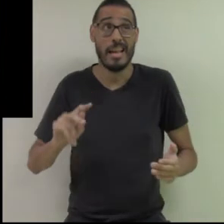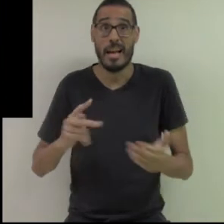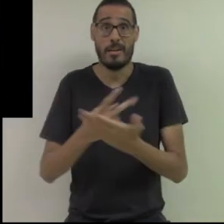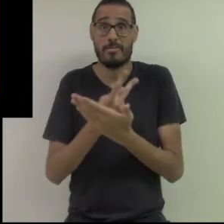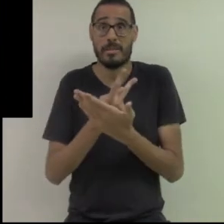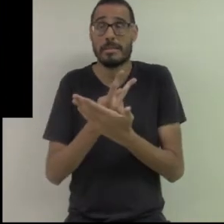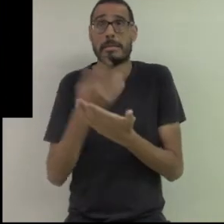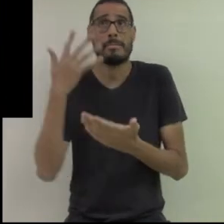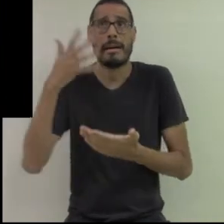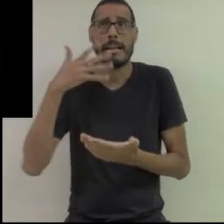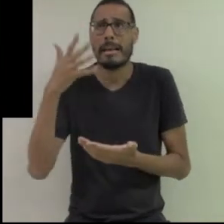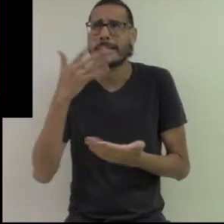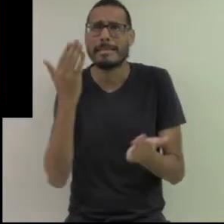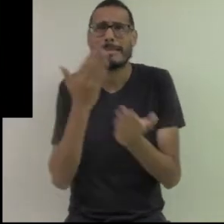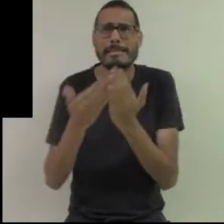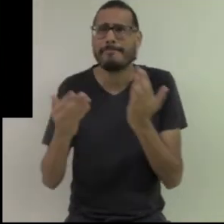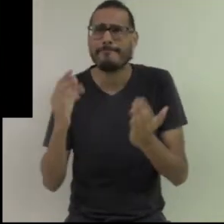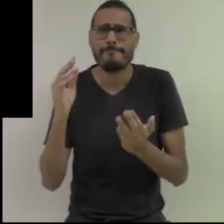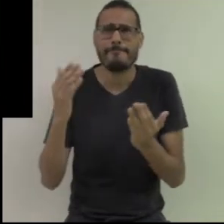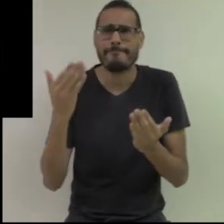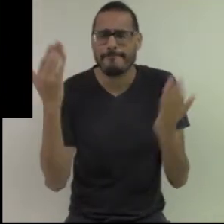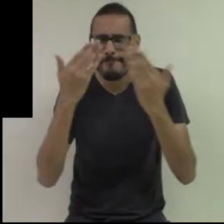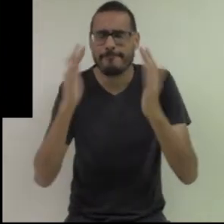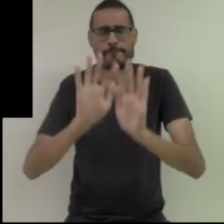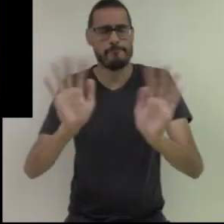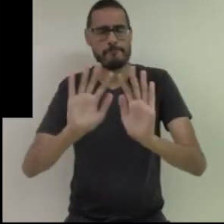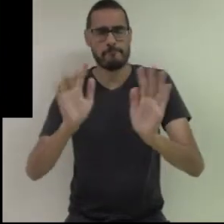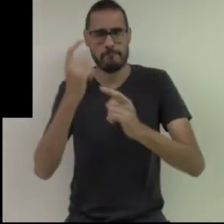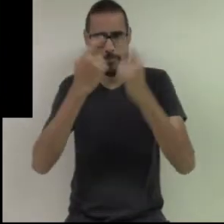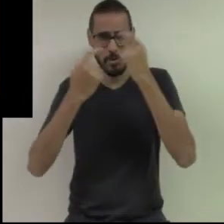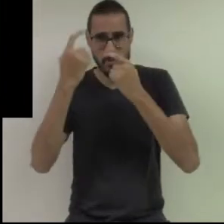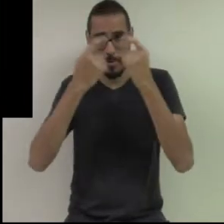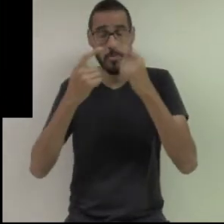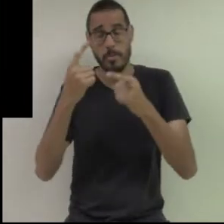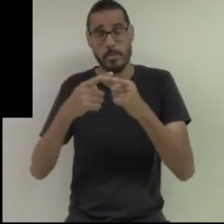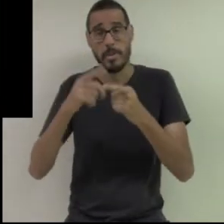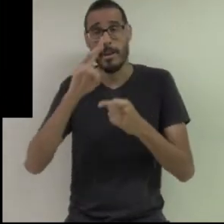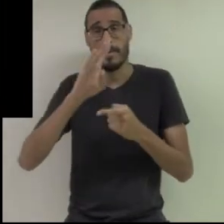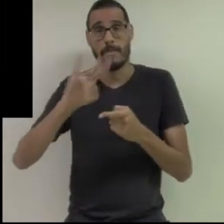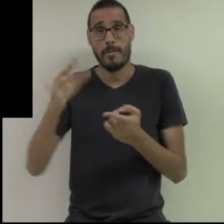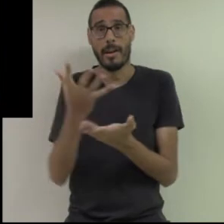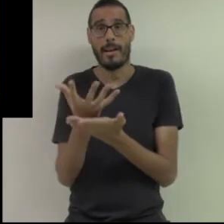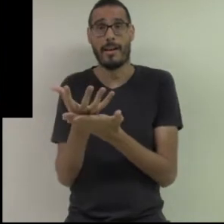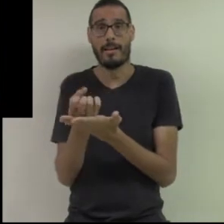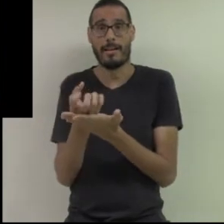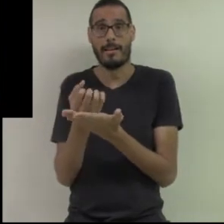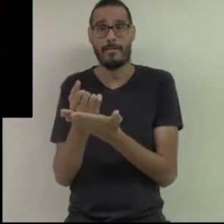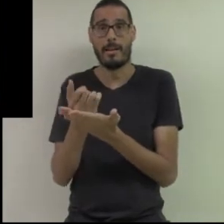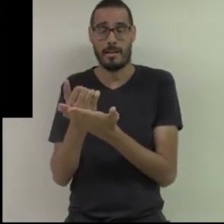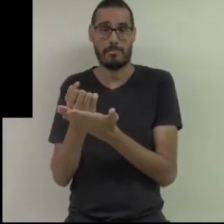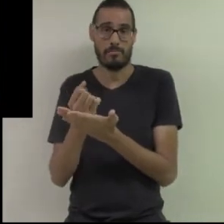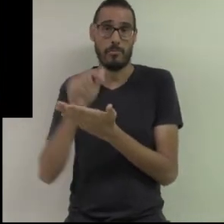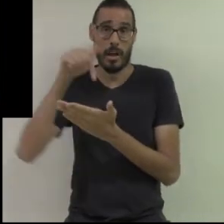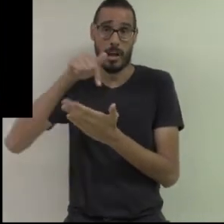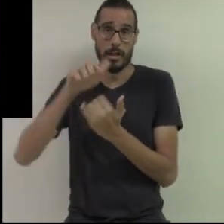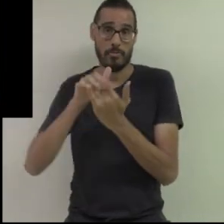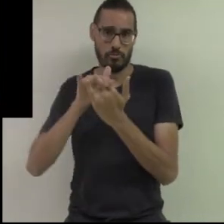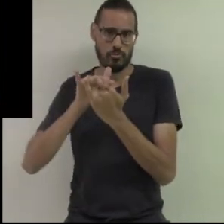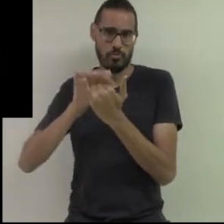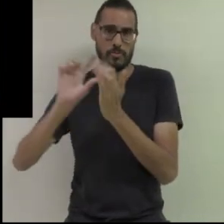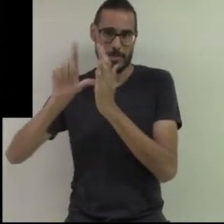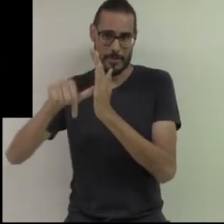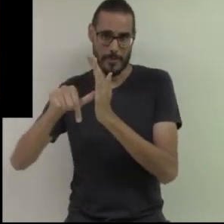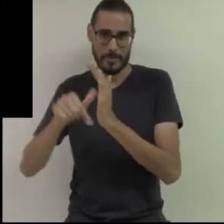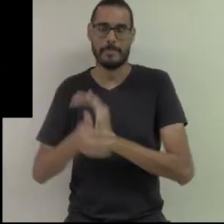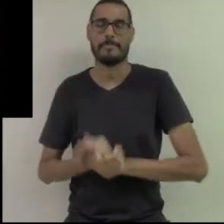possa acompanhar alguma palestra, não se preocupe. Quase todas as atividades ficarão disponíveis para acesso após o evento, aqui no